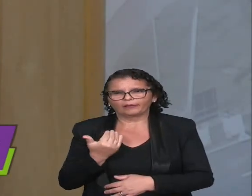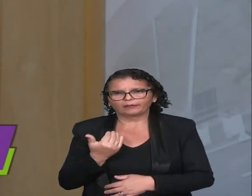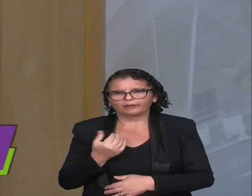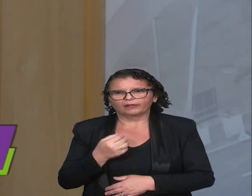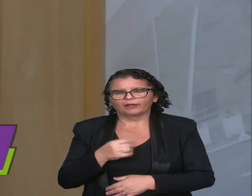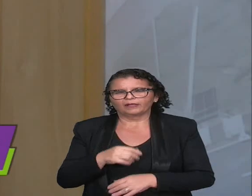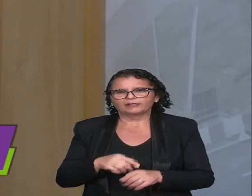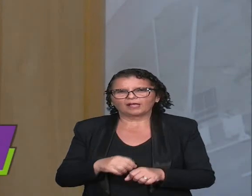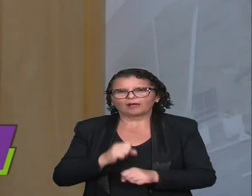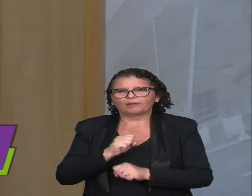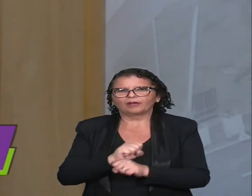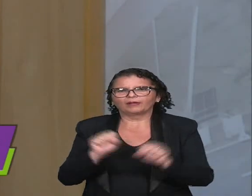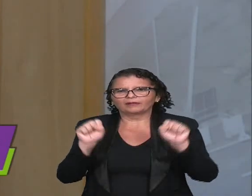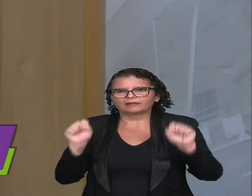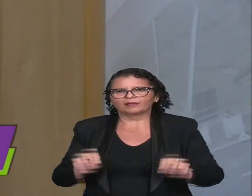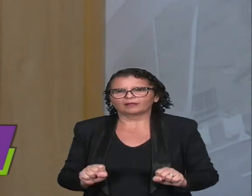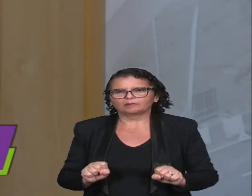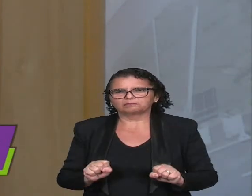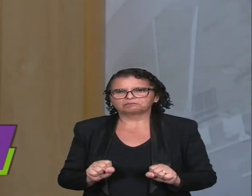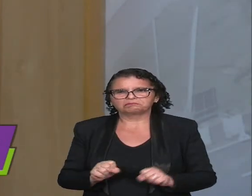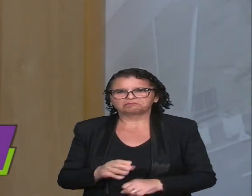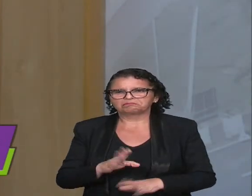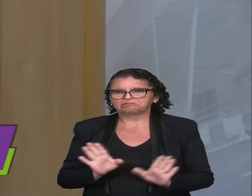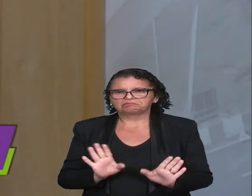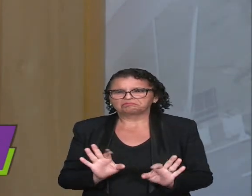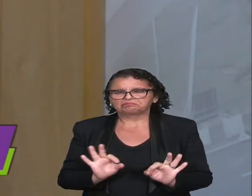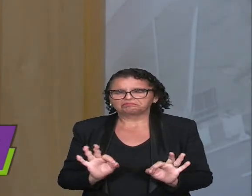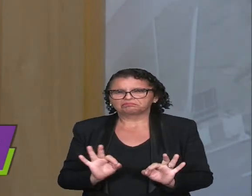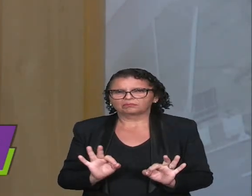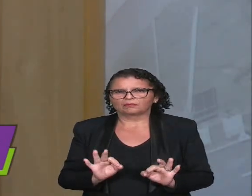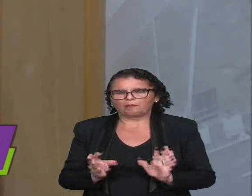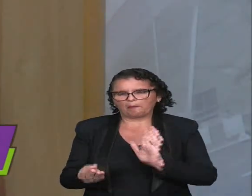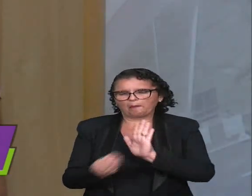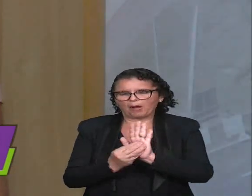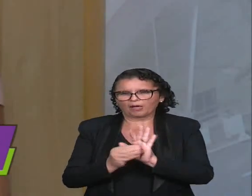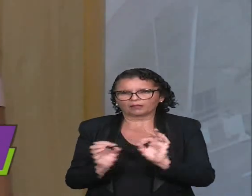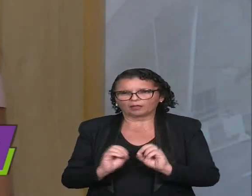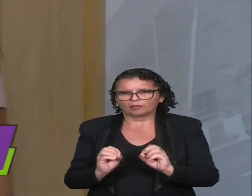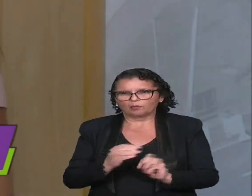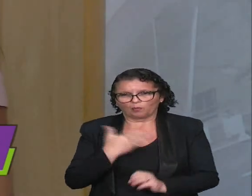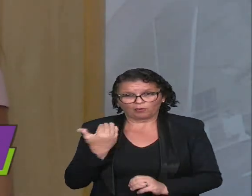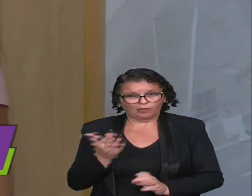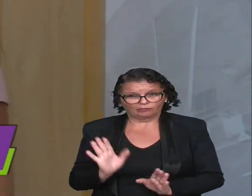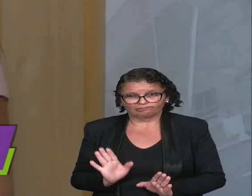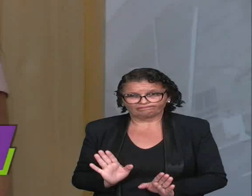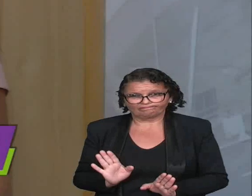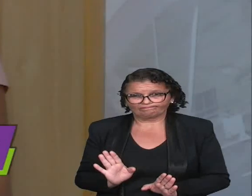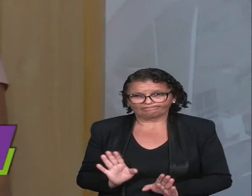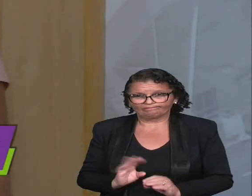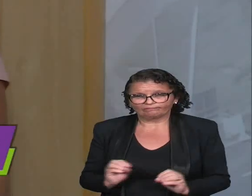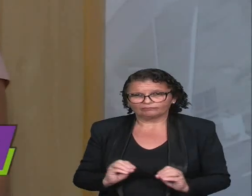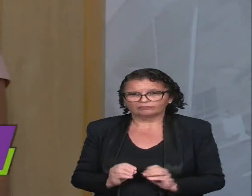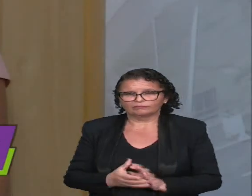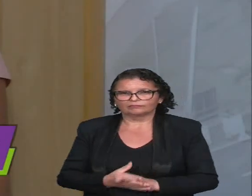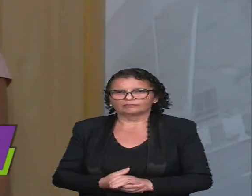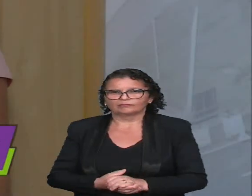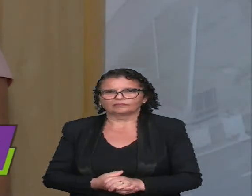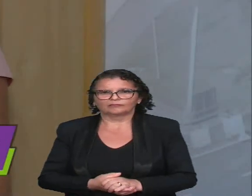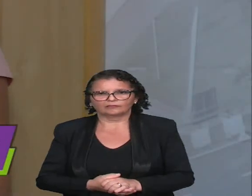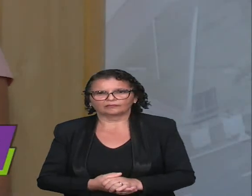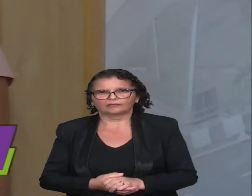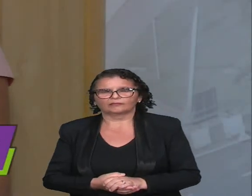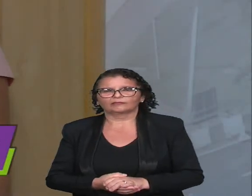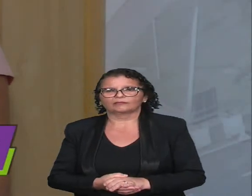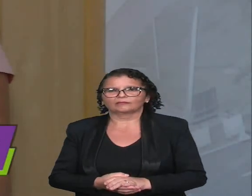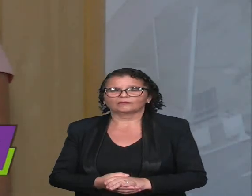sistema ele não fala não detecta que o paciente veia a óbito para concluir n